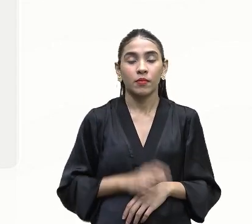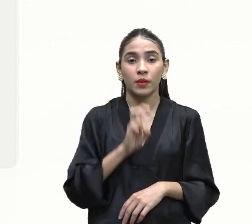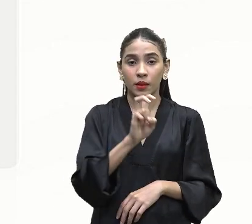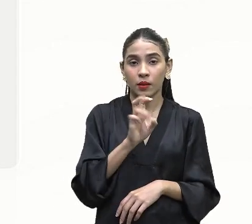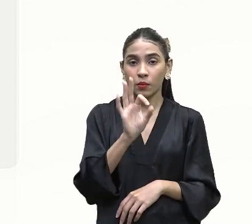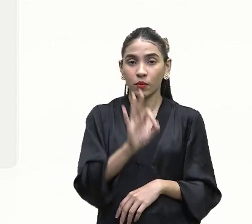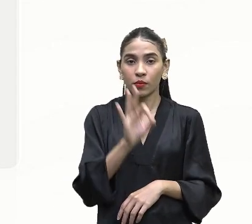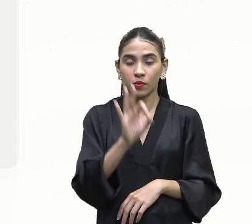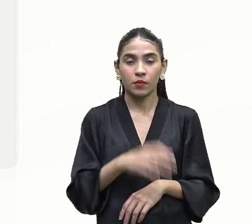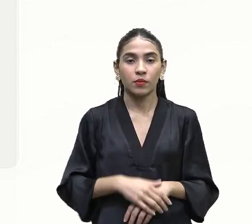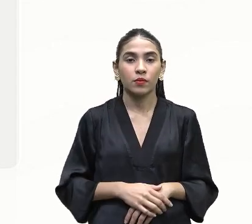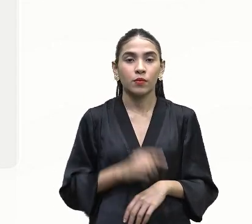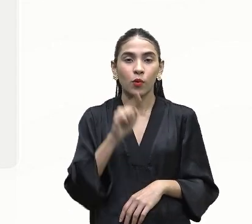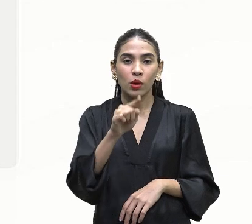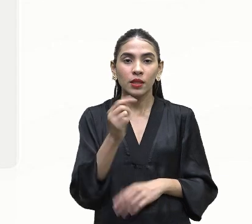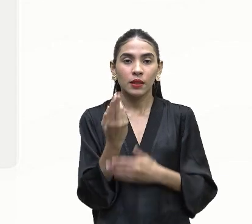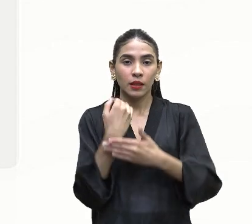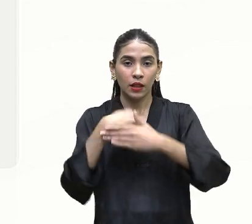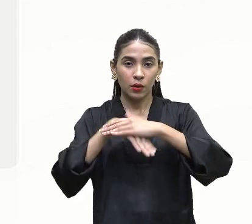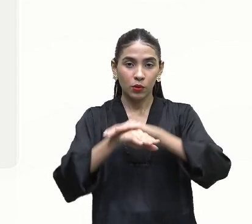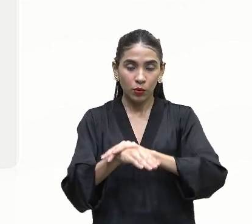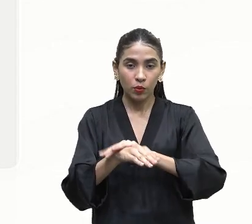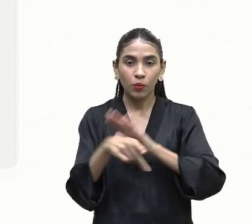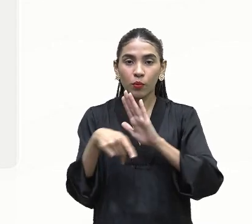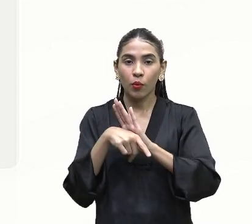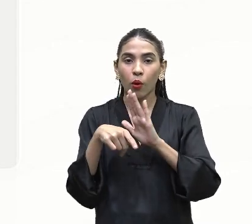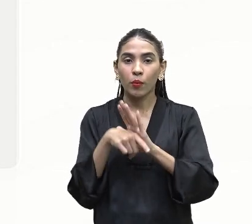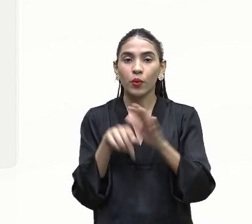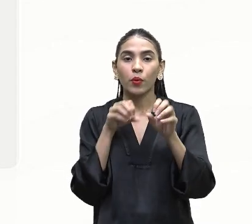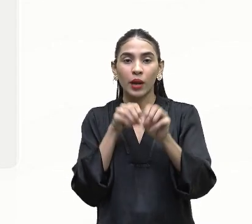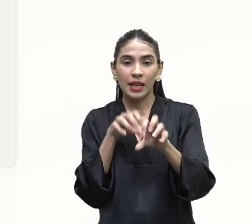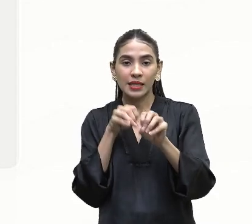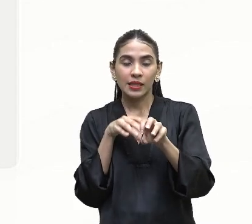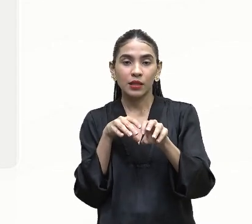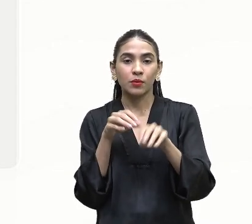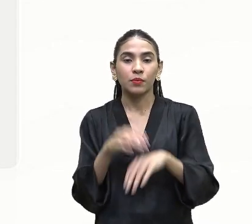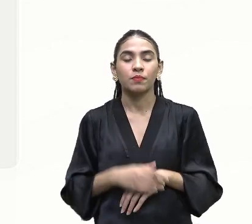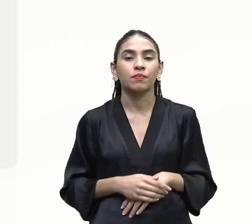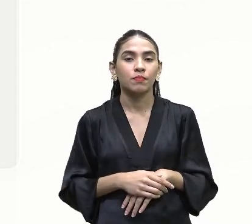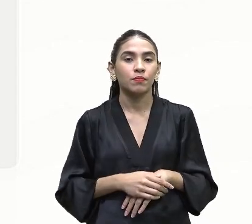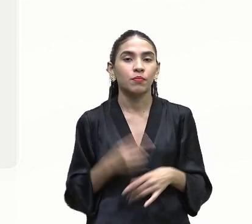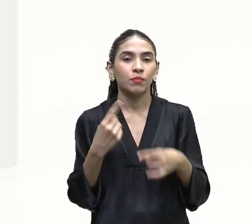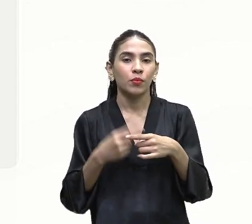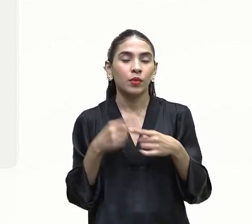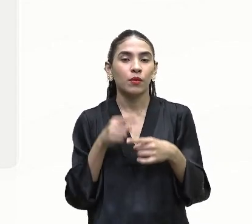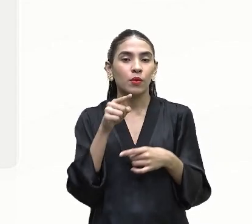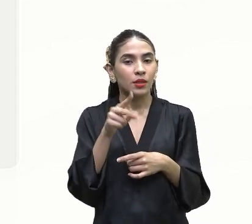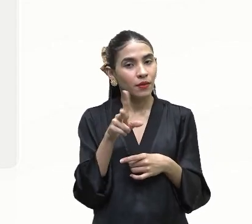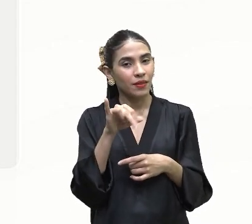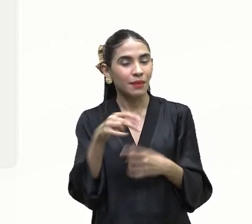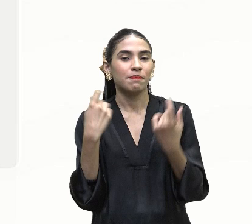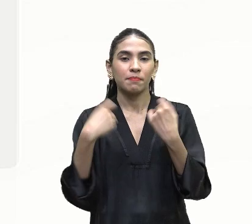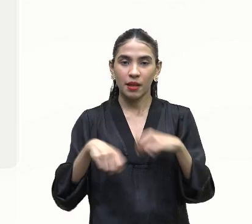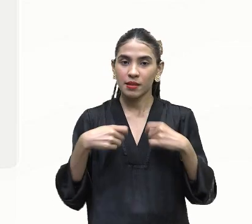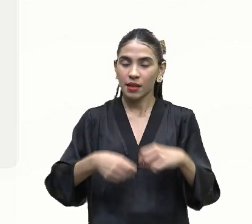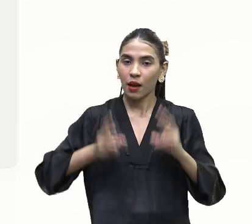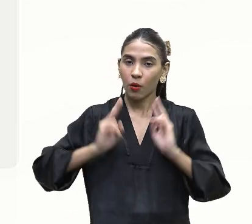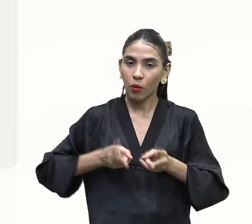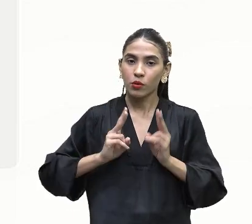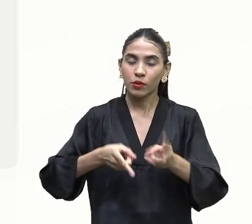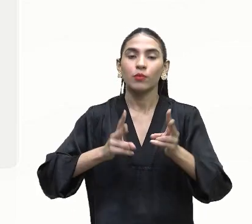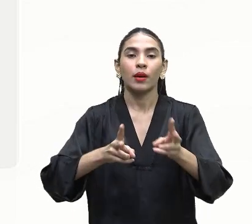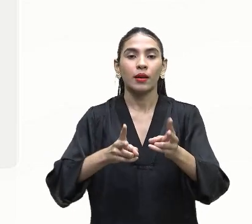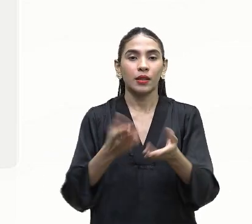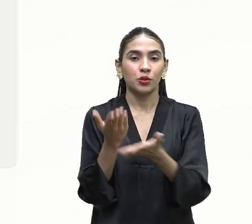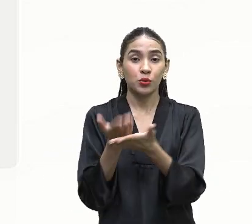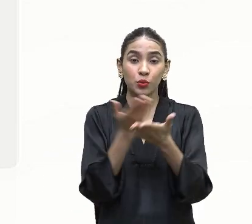5% você vai destinar para a sua educação complementar, porque você vai precisar continuar estudando e se